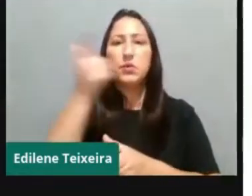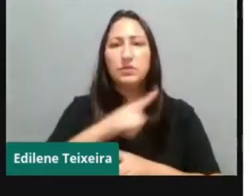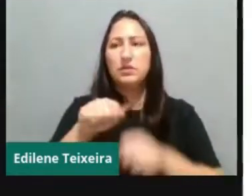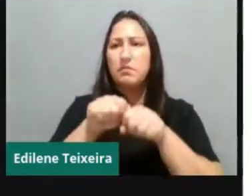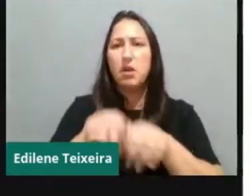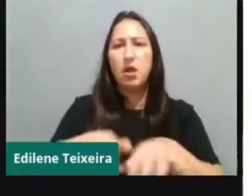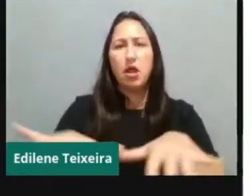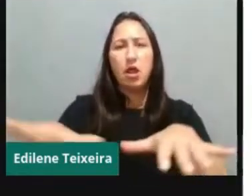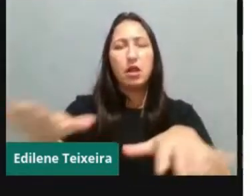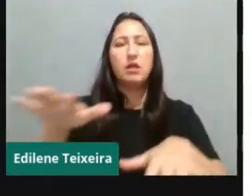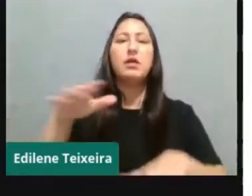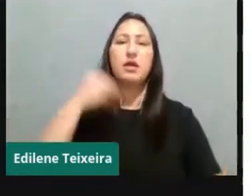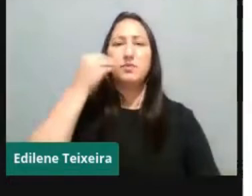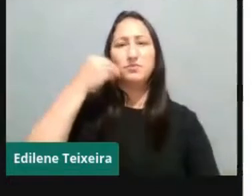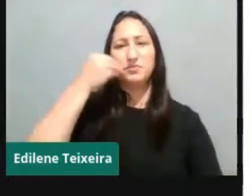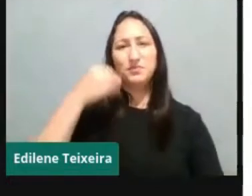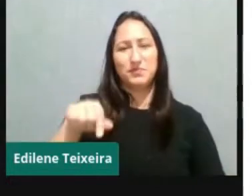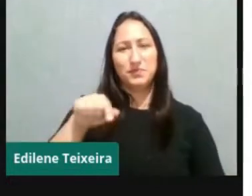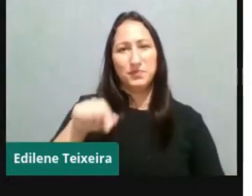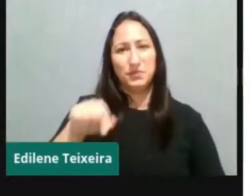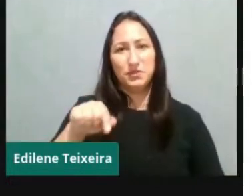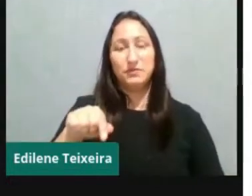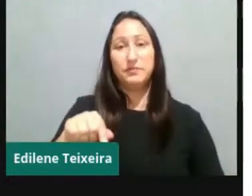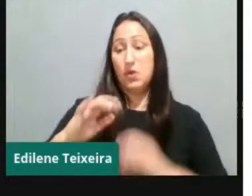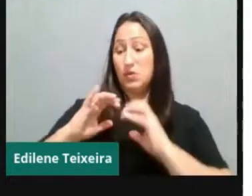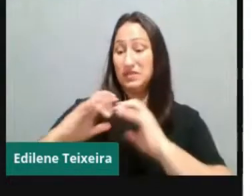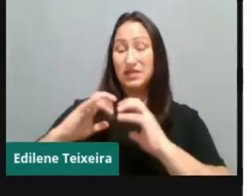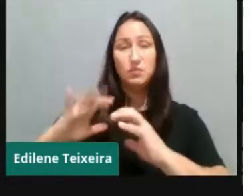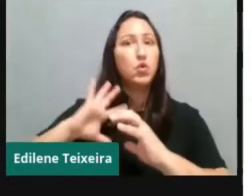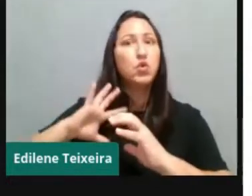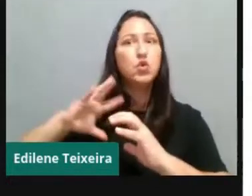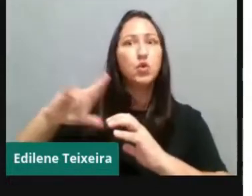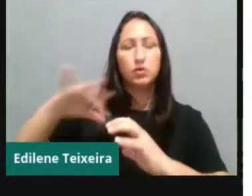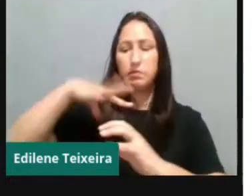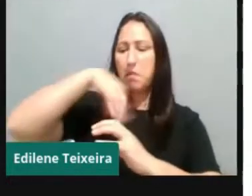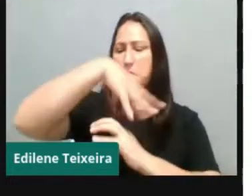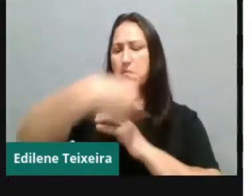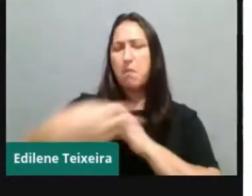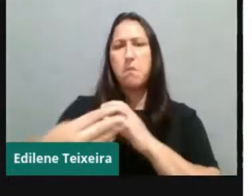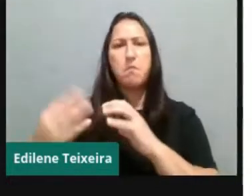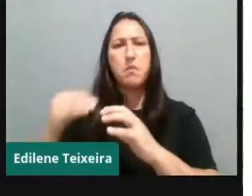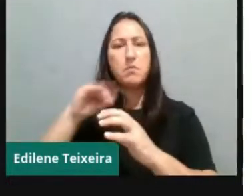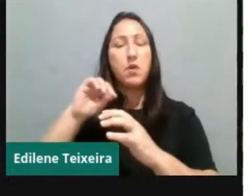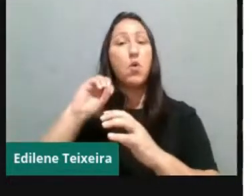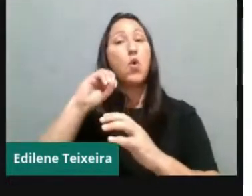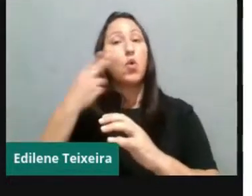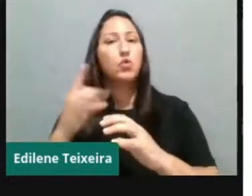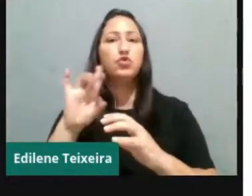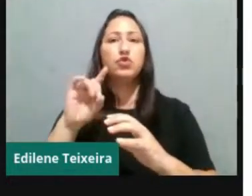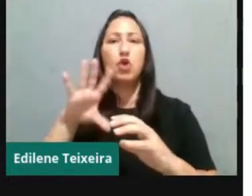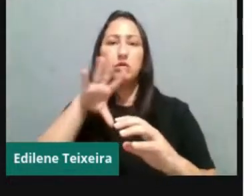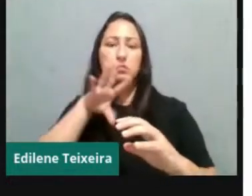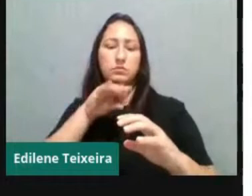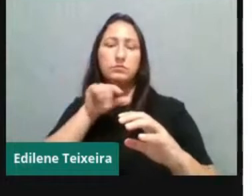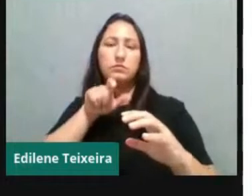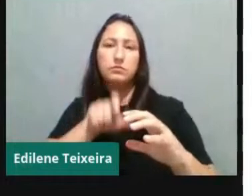amostra independente, utilizando o cérebro inteiro, né? Ou utilizando só aquela região que a